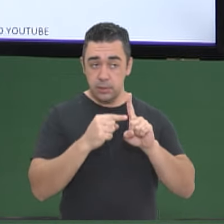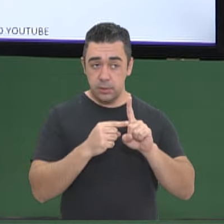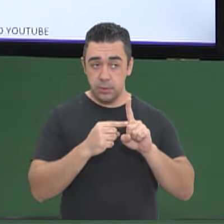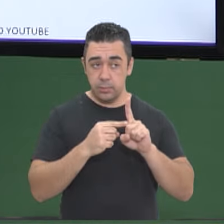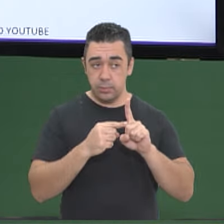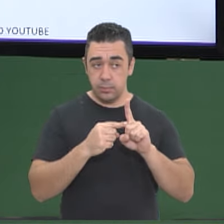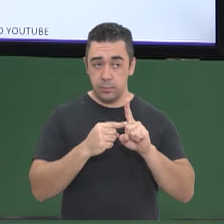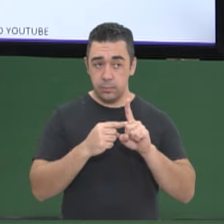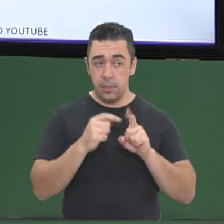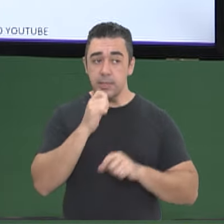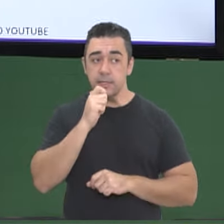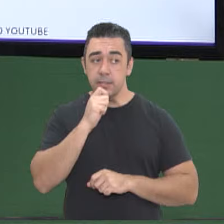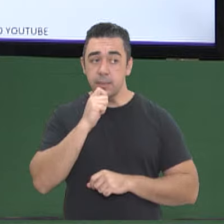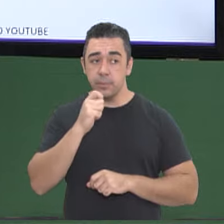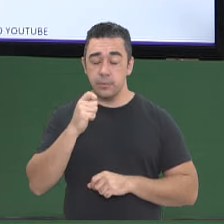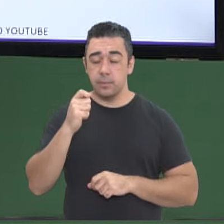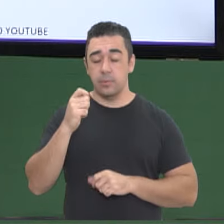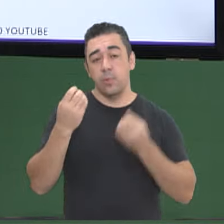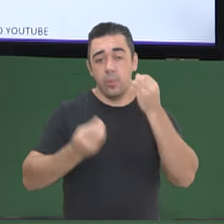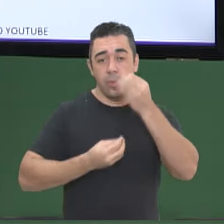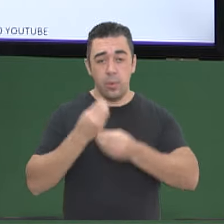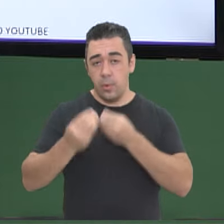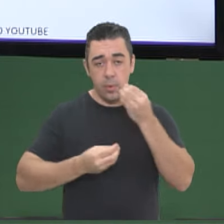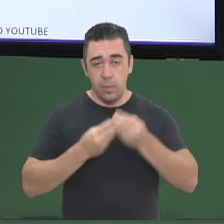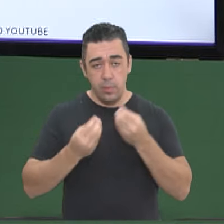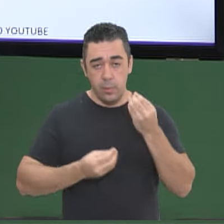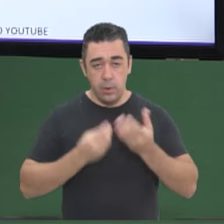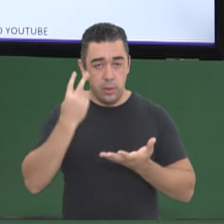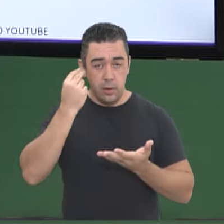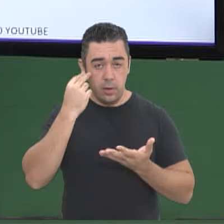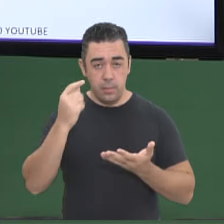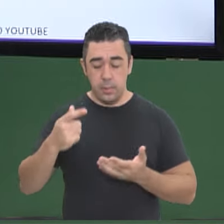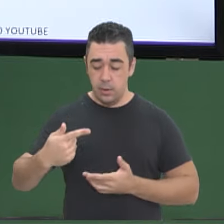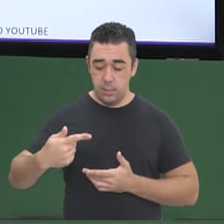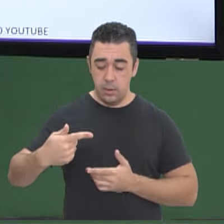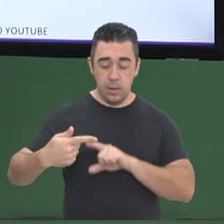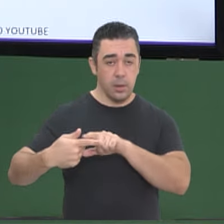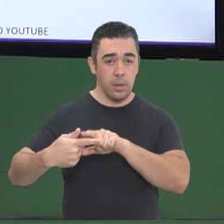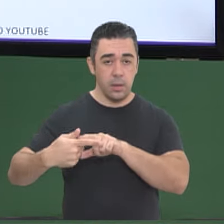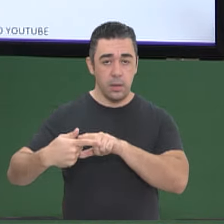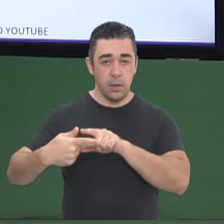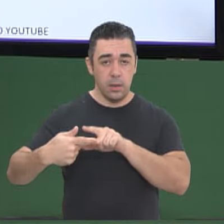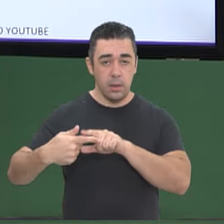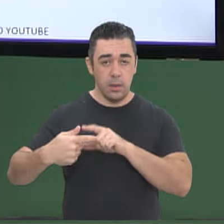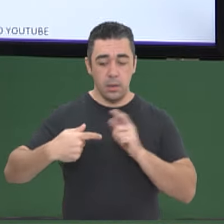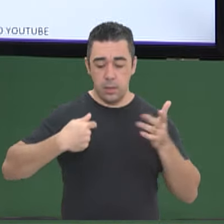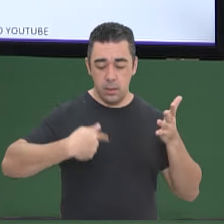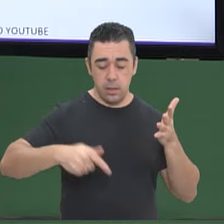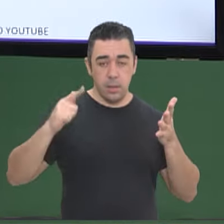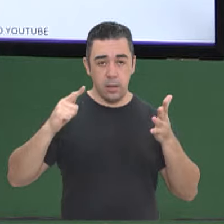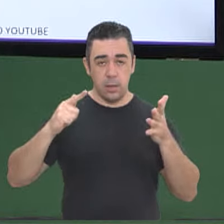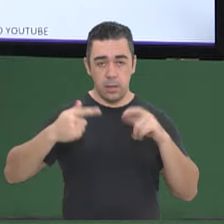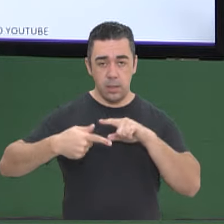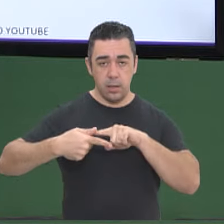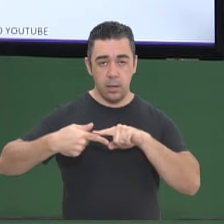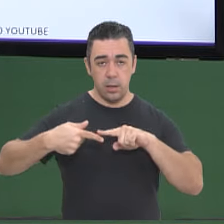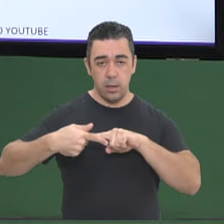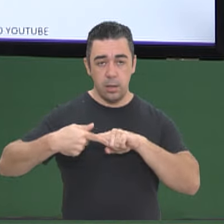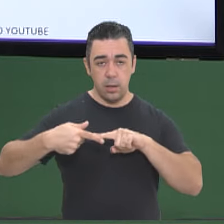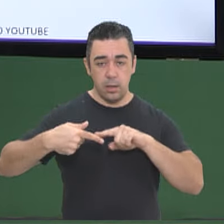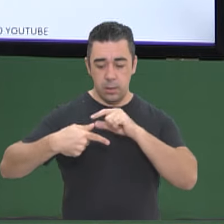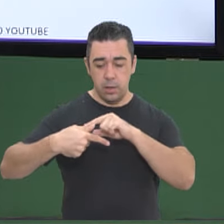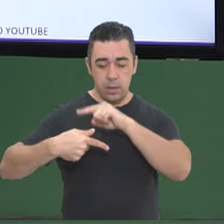clássica, né, que tem a questão do indicador que auxilia, observem bem aqui, que auxilia, né, na forma